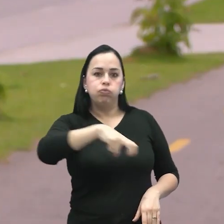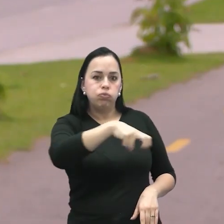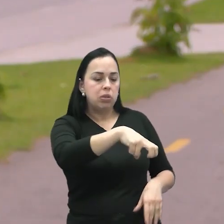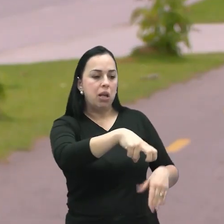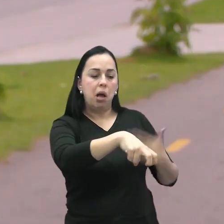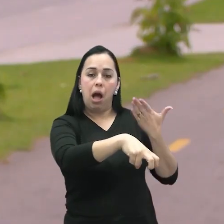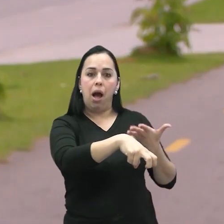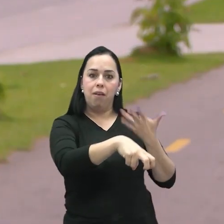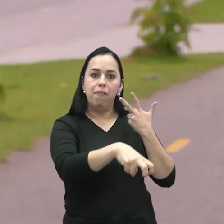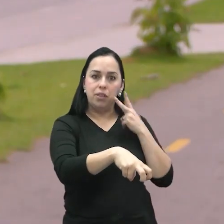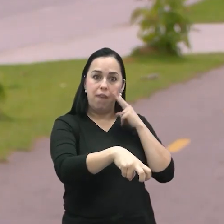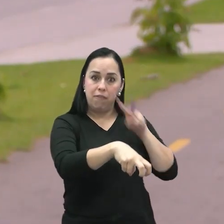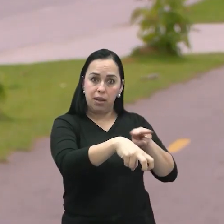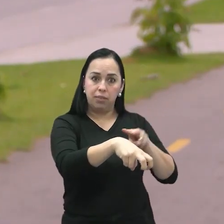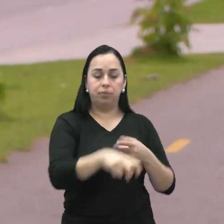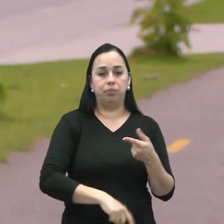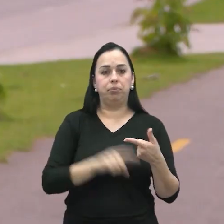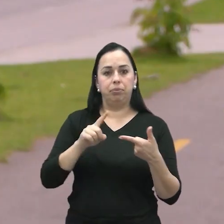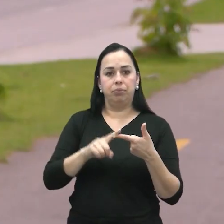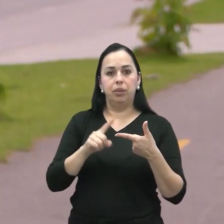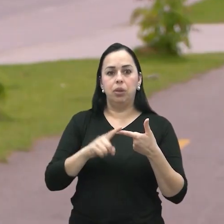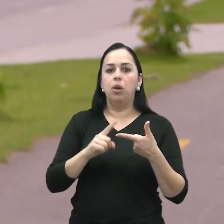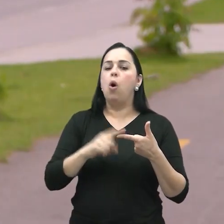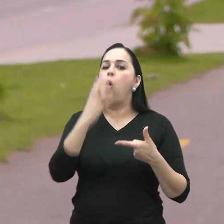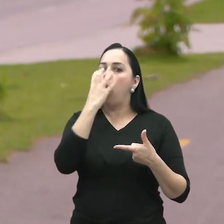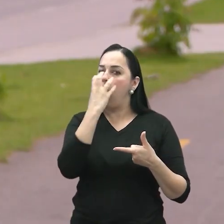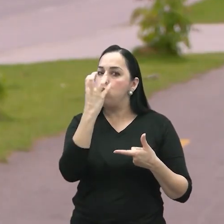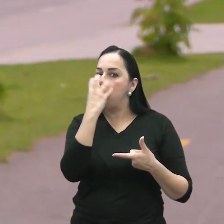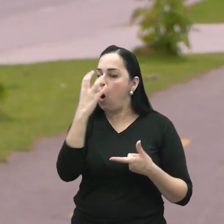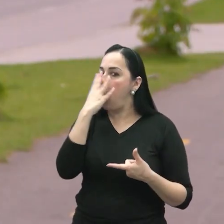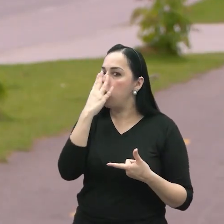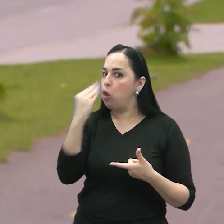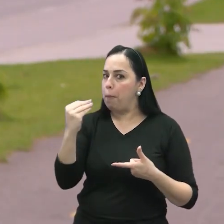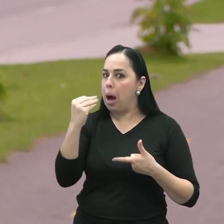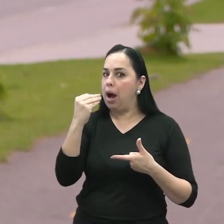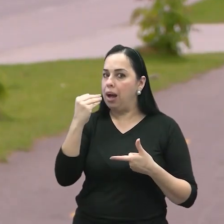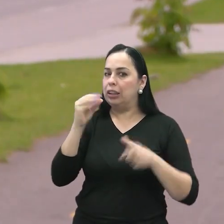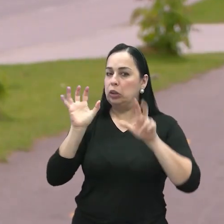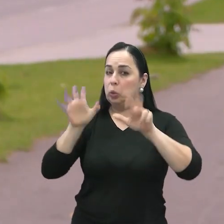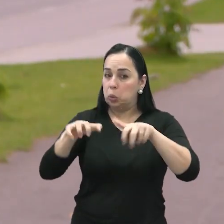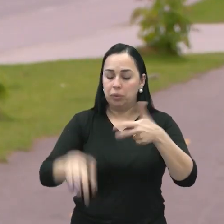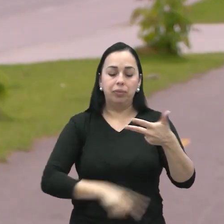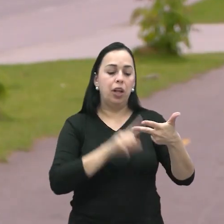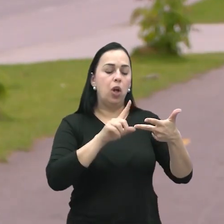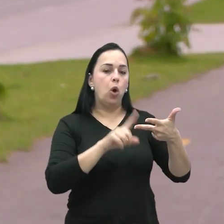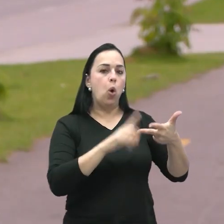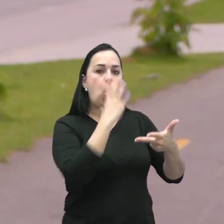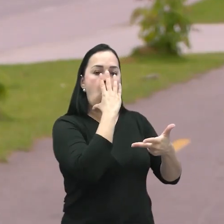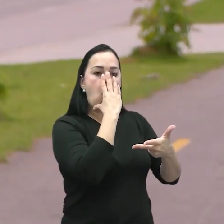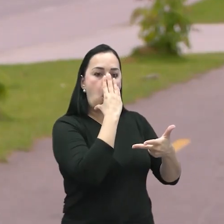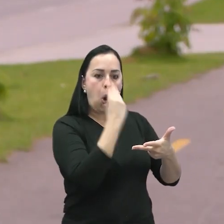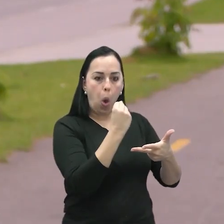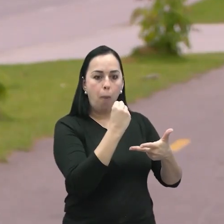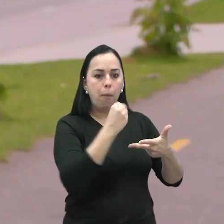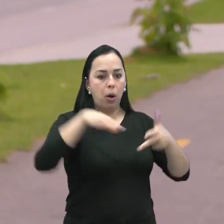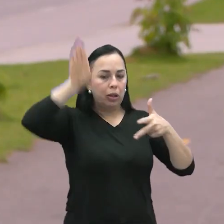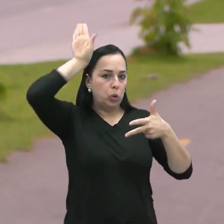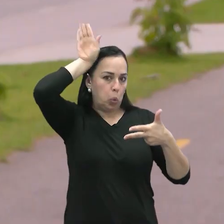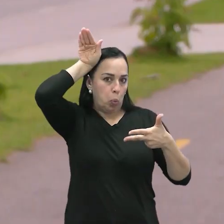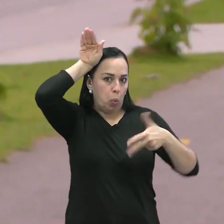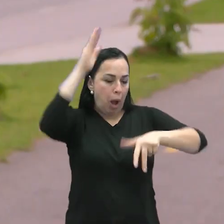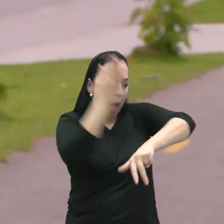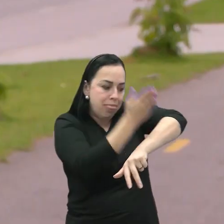bem presentes, né? Os cachorros do mato também, lobo-guará é um animal que vem aparecendo bastante, inclusive